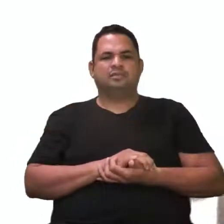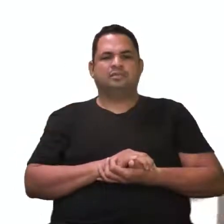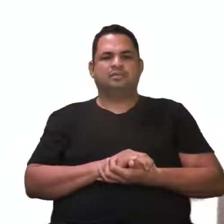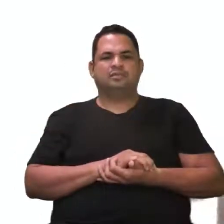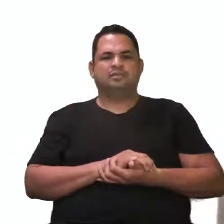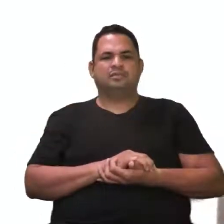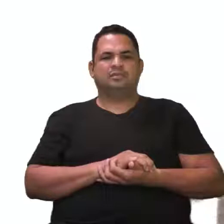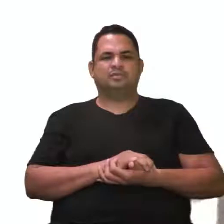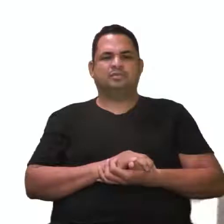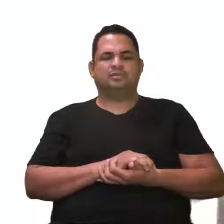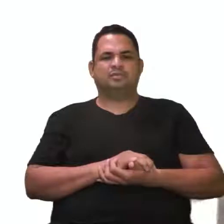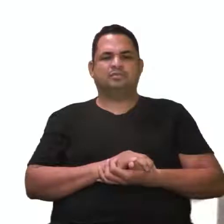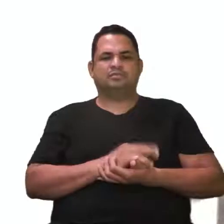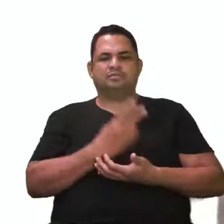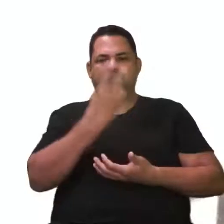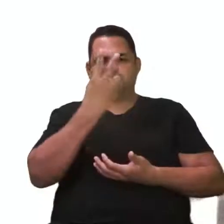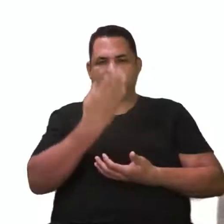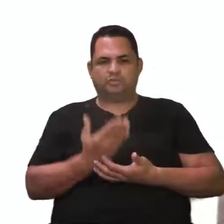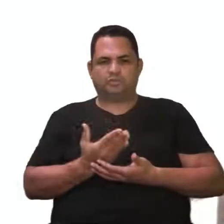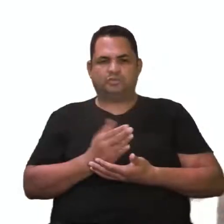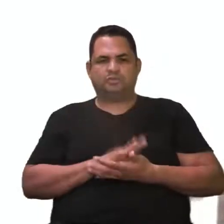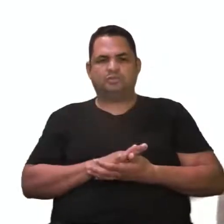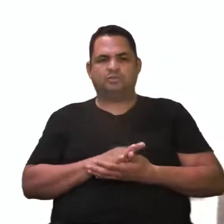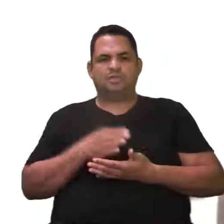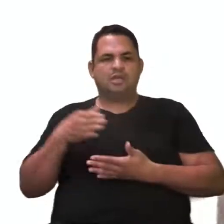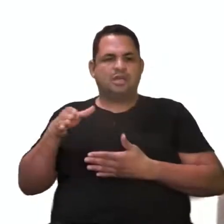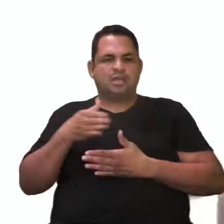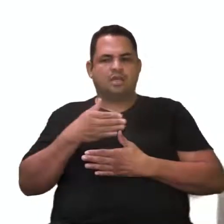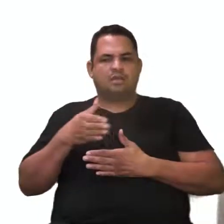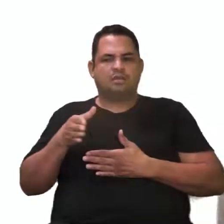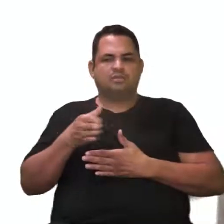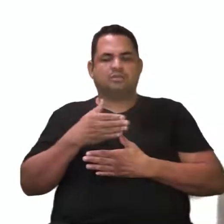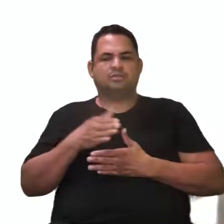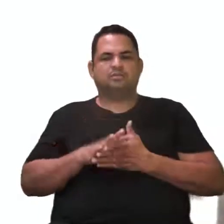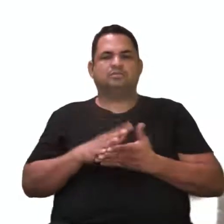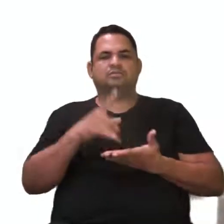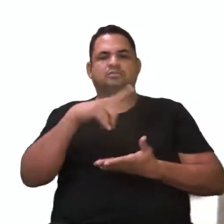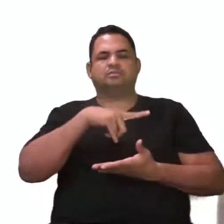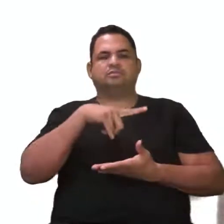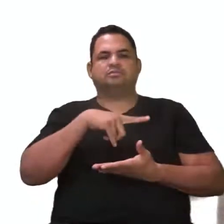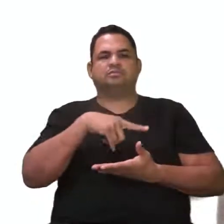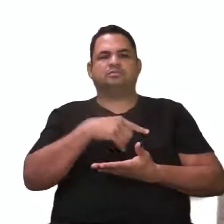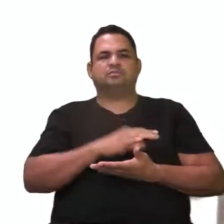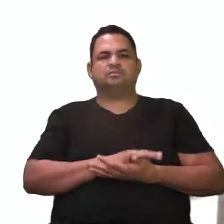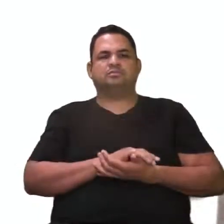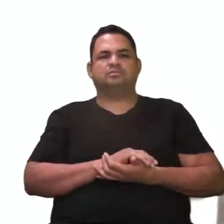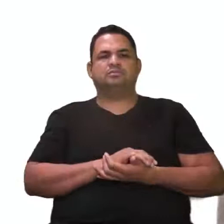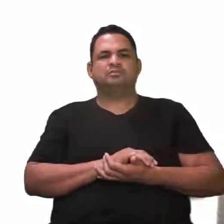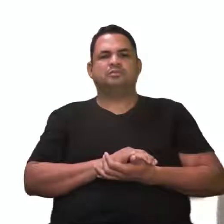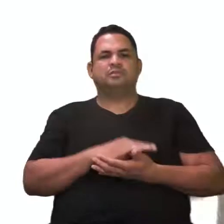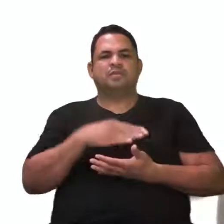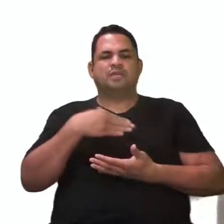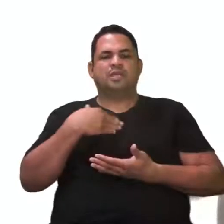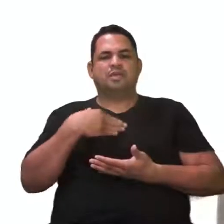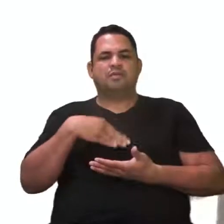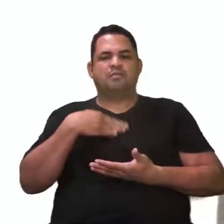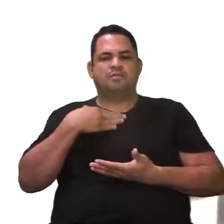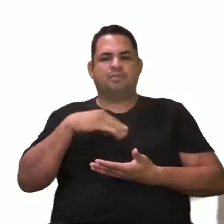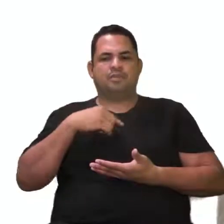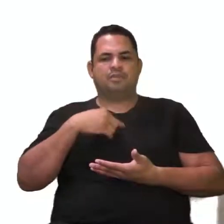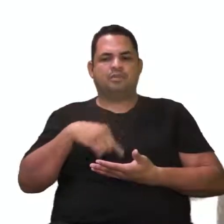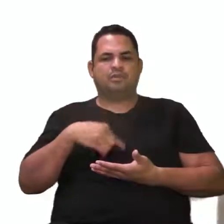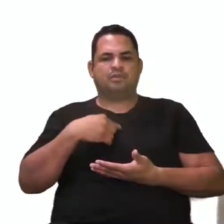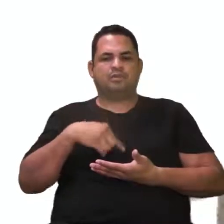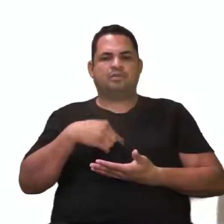A dorsal está aqui, ó, em todos eles. A caudal está aqui em todos eles. A peitoral não está